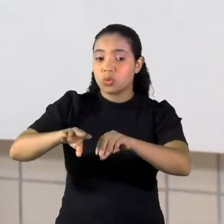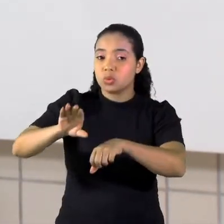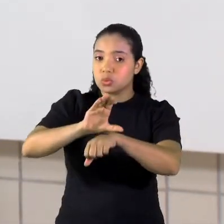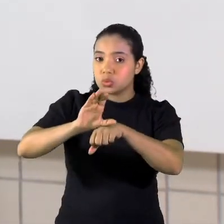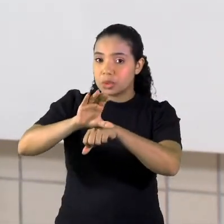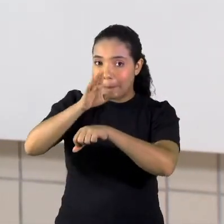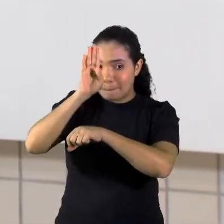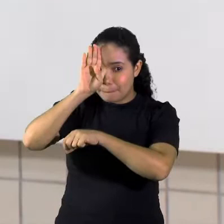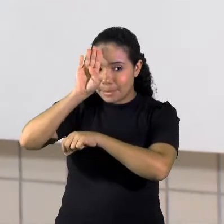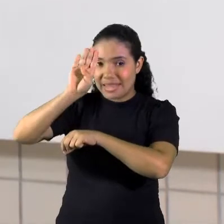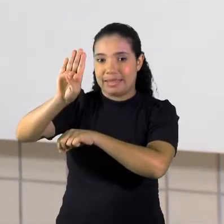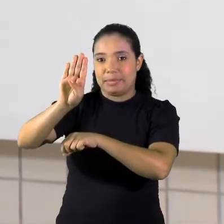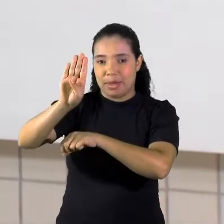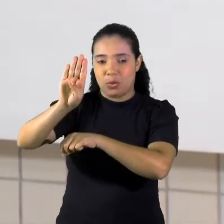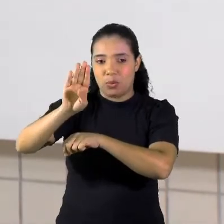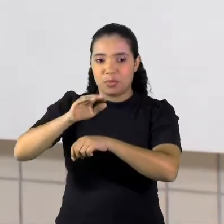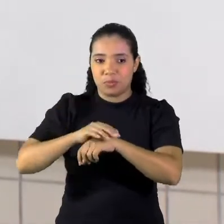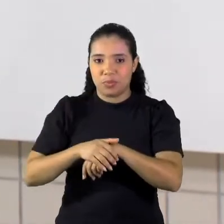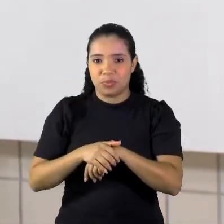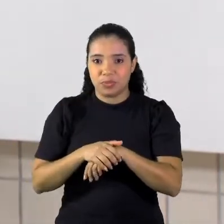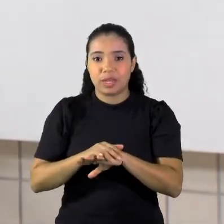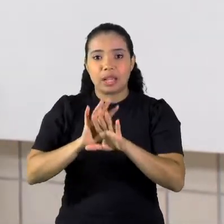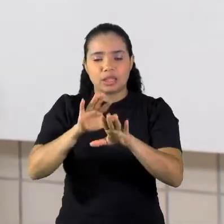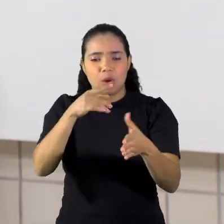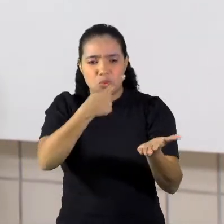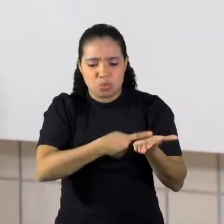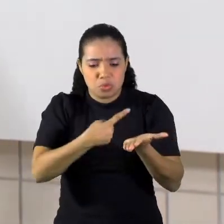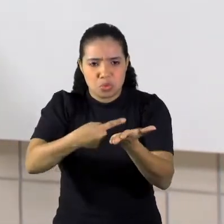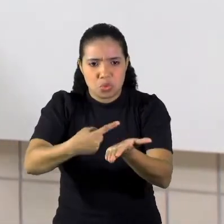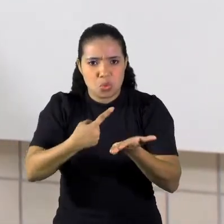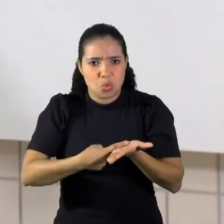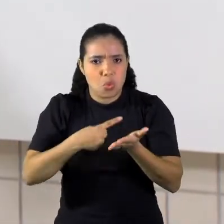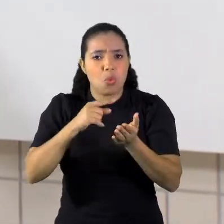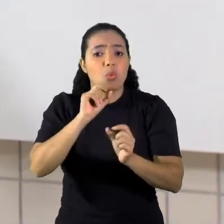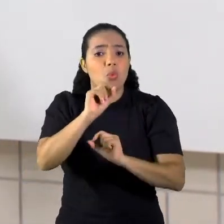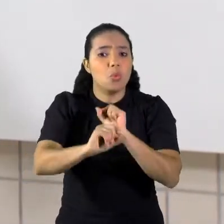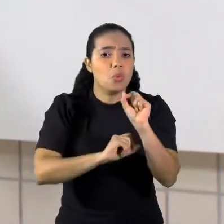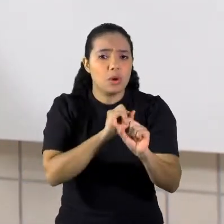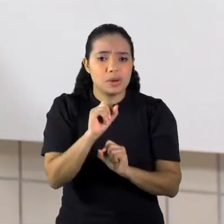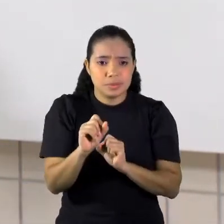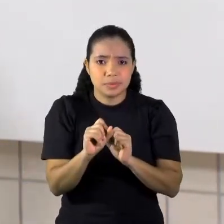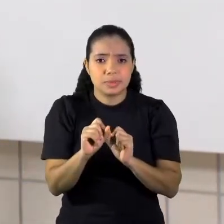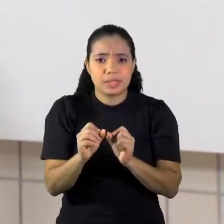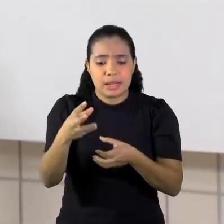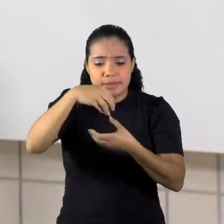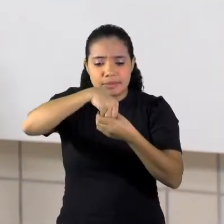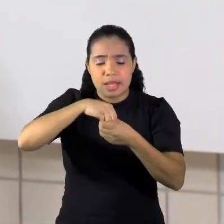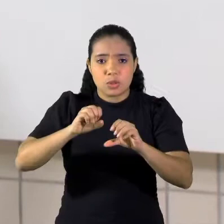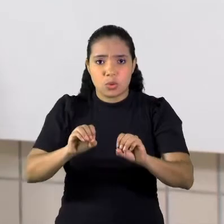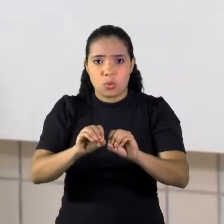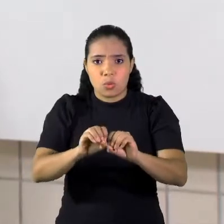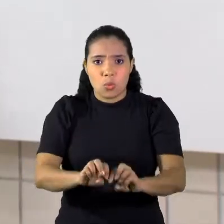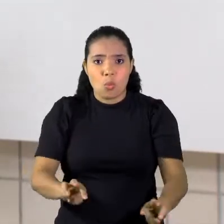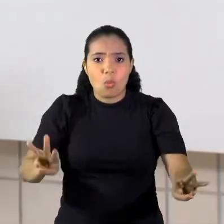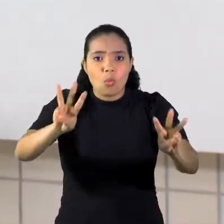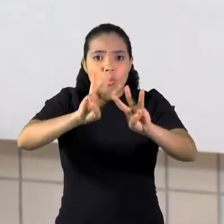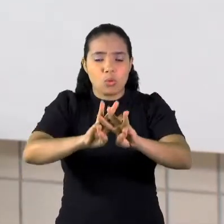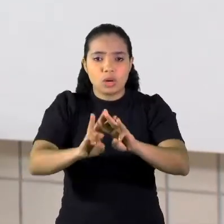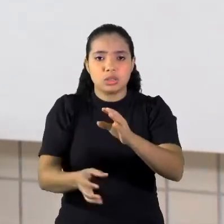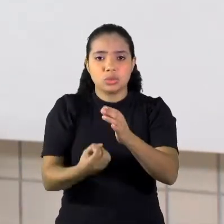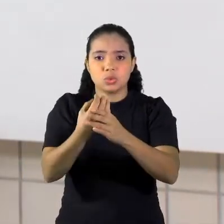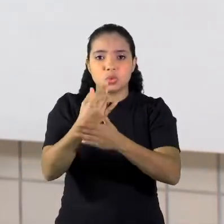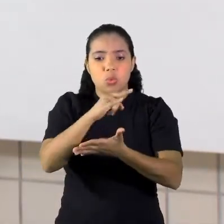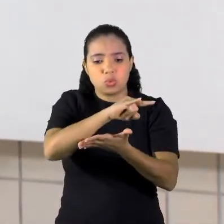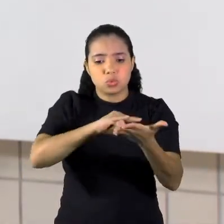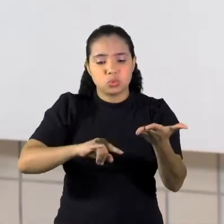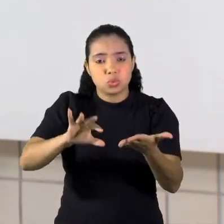esses países, eles fazem um acordo que determina o seguinte: dentro da ONU foi construída uma